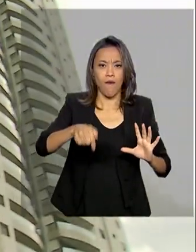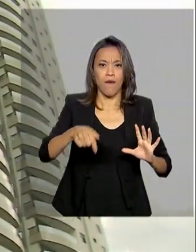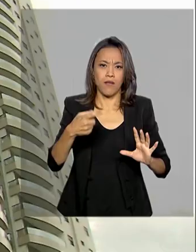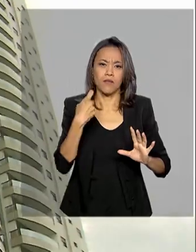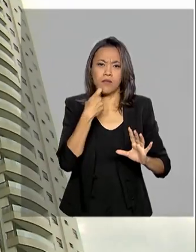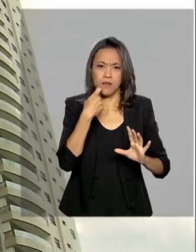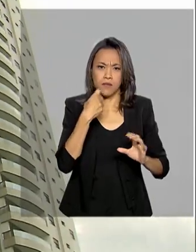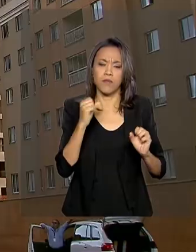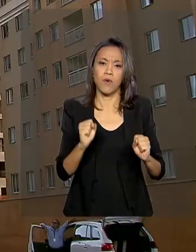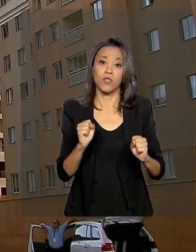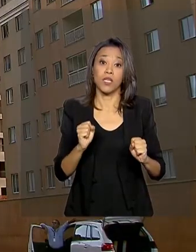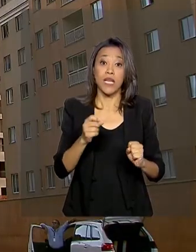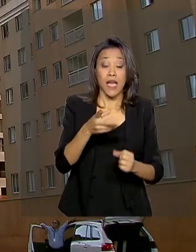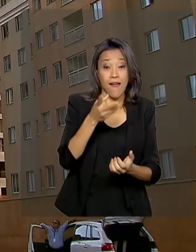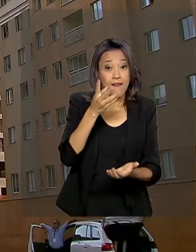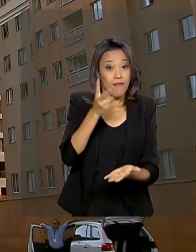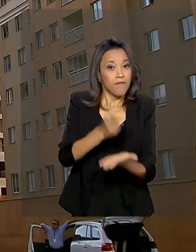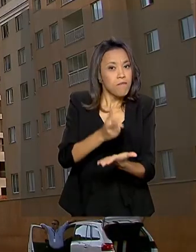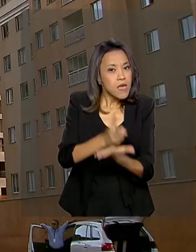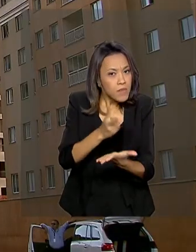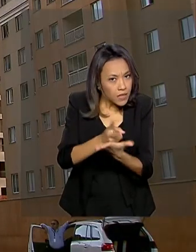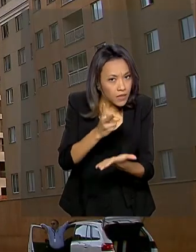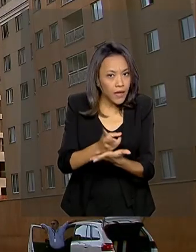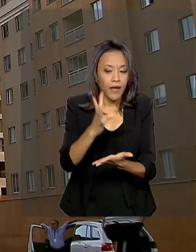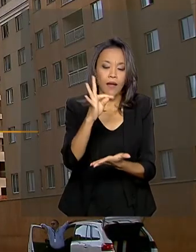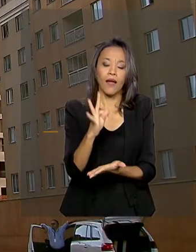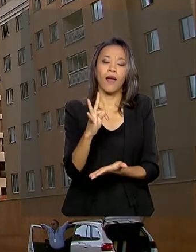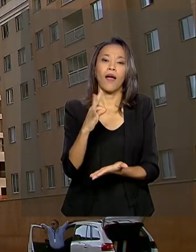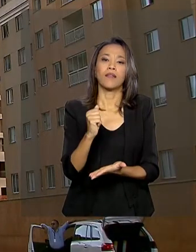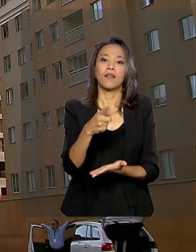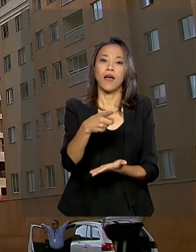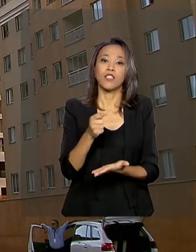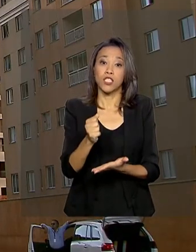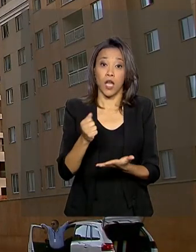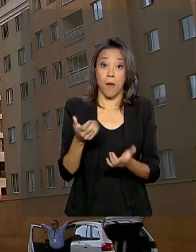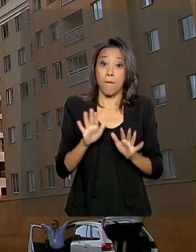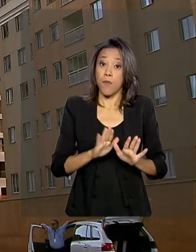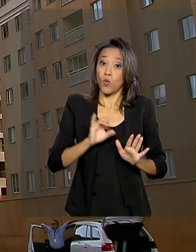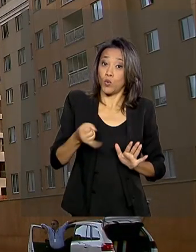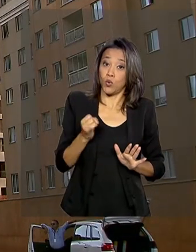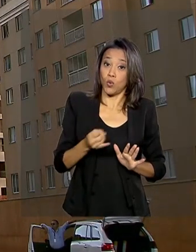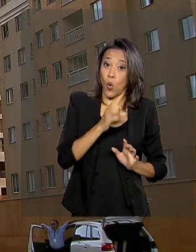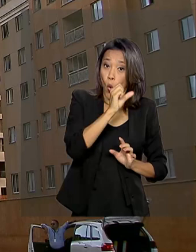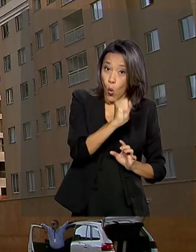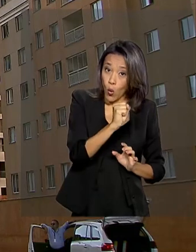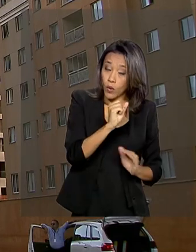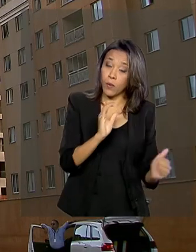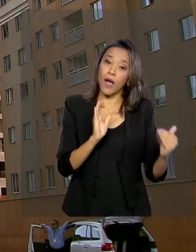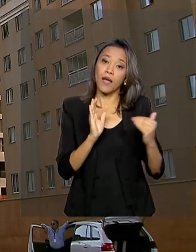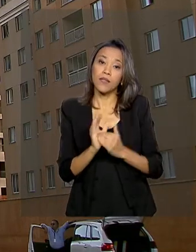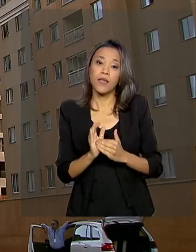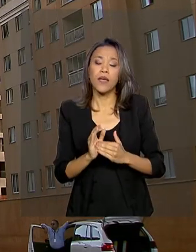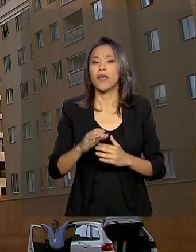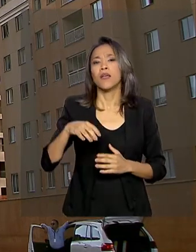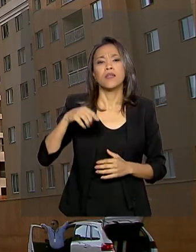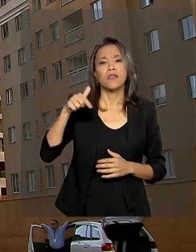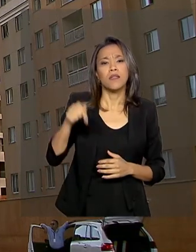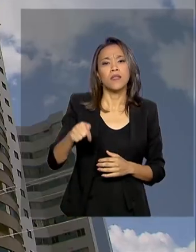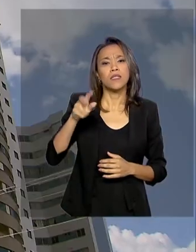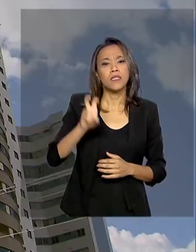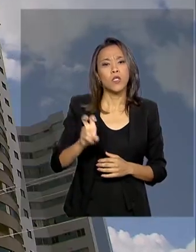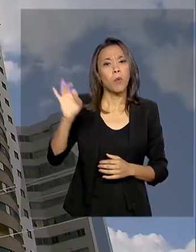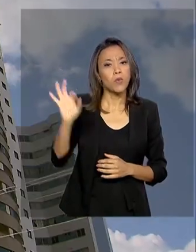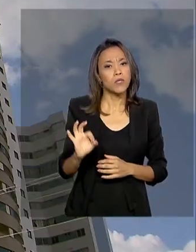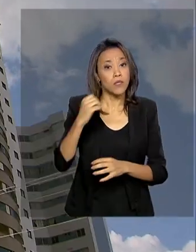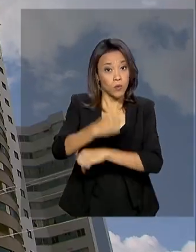serão pré-fixadas e os juros vão girar entre 8 e 9,75% ao ano.